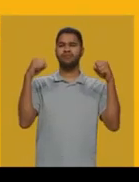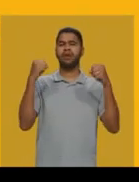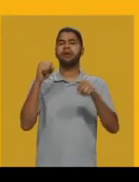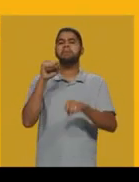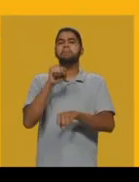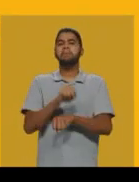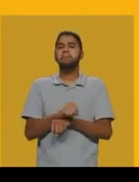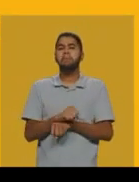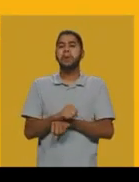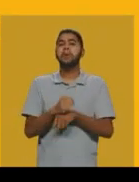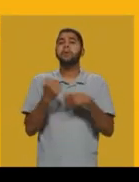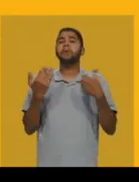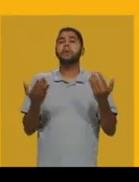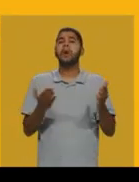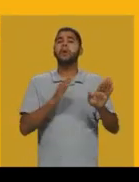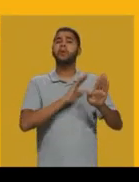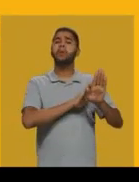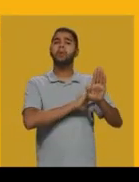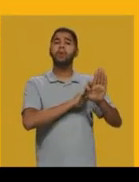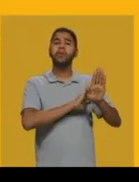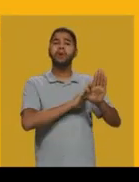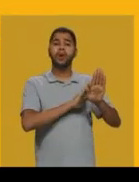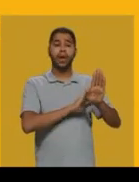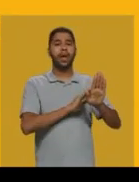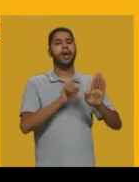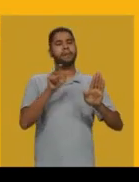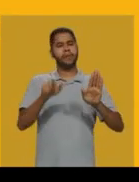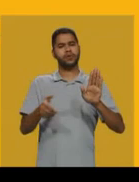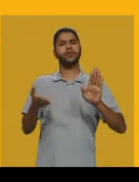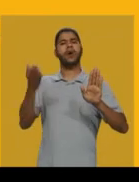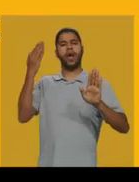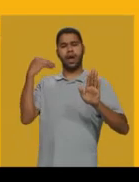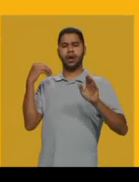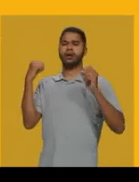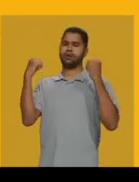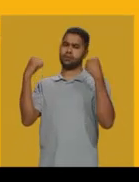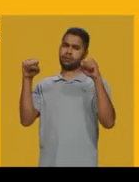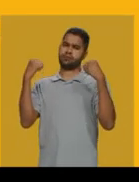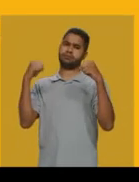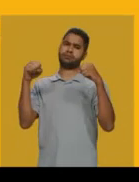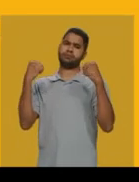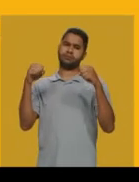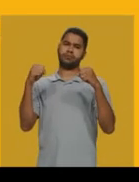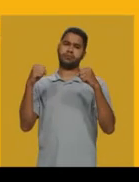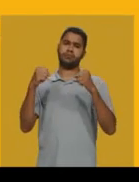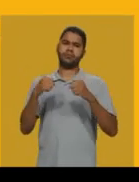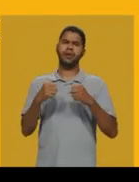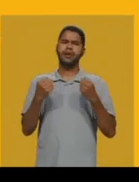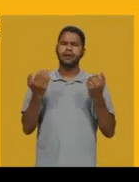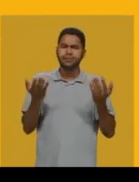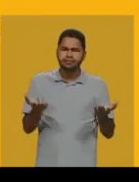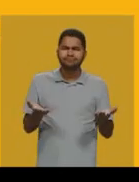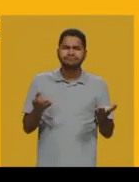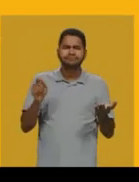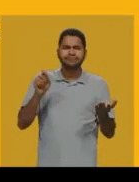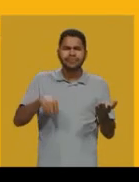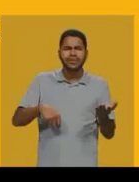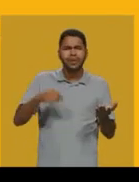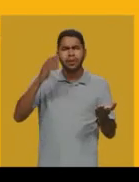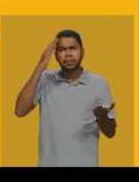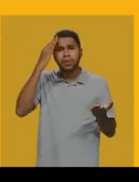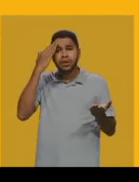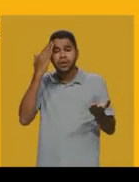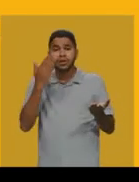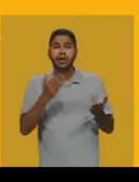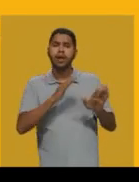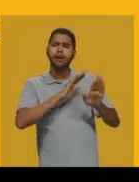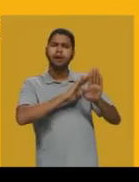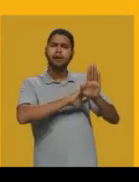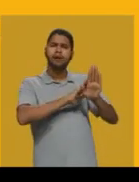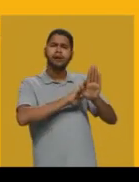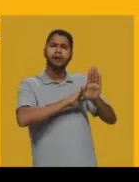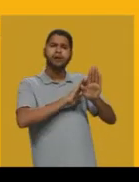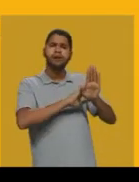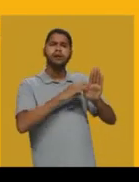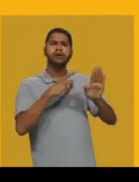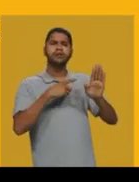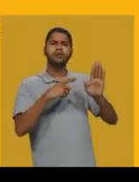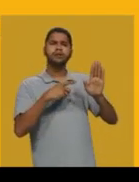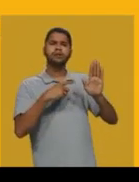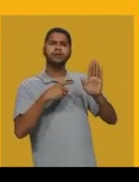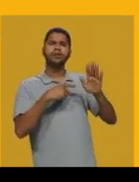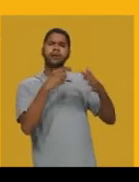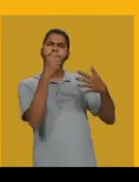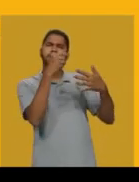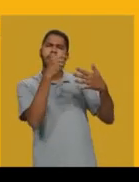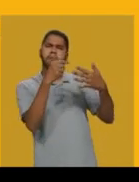é o pressuposto? A pessoa fazia academia antes. Deu para entender? Então, o pressuposto, você tem